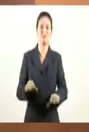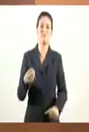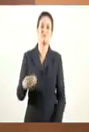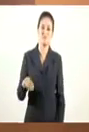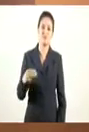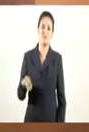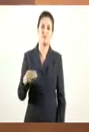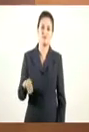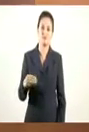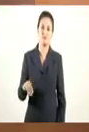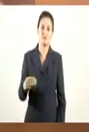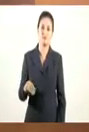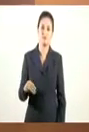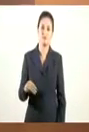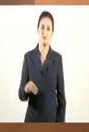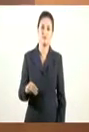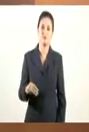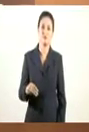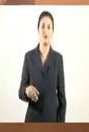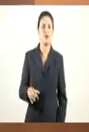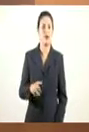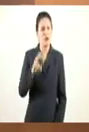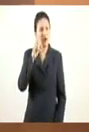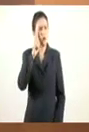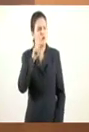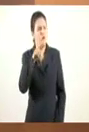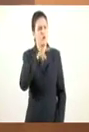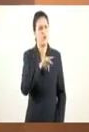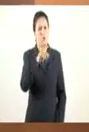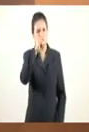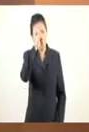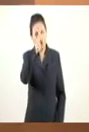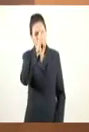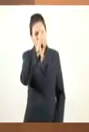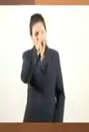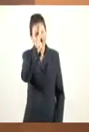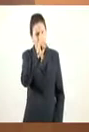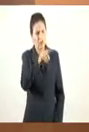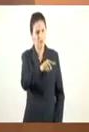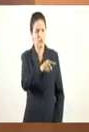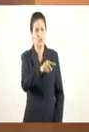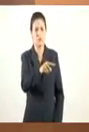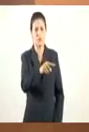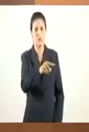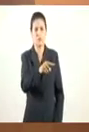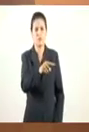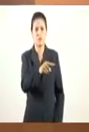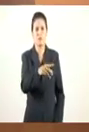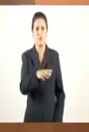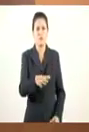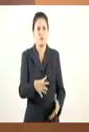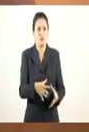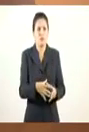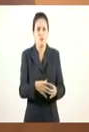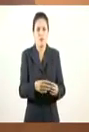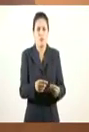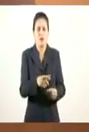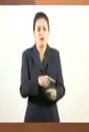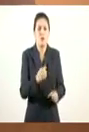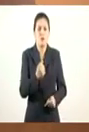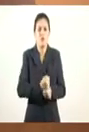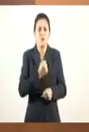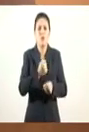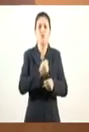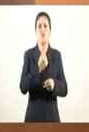atenção o esqueleto de um hospital. Segundo o repórter, desde 2009, ele estava em construção e